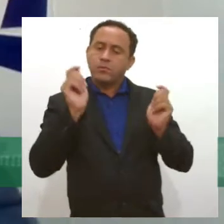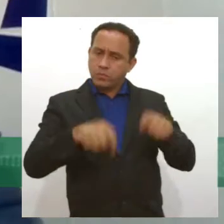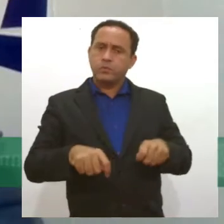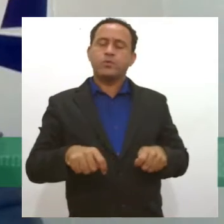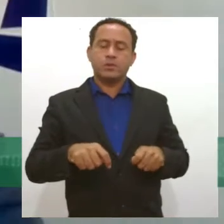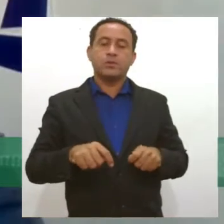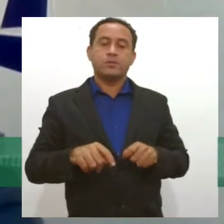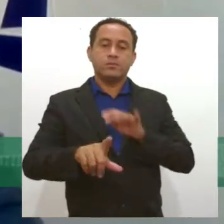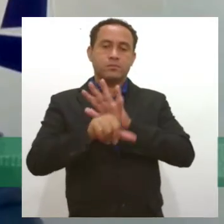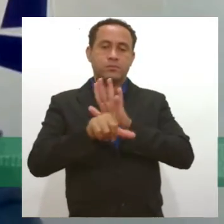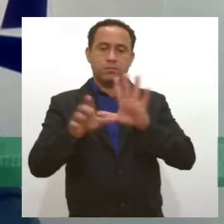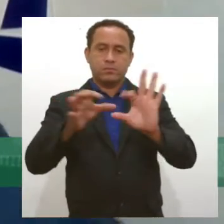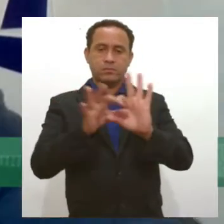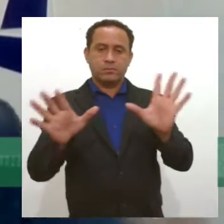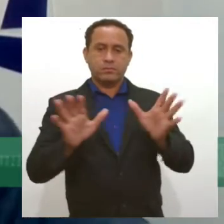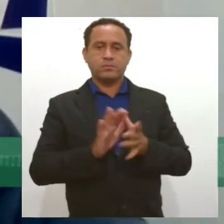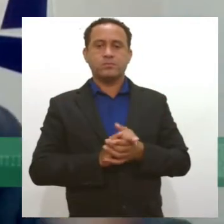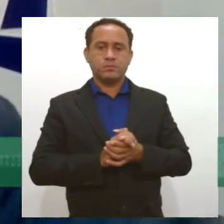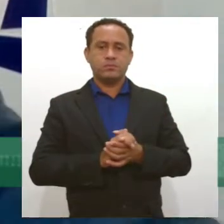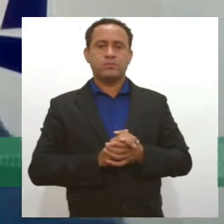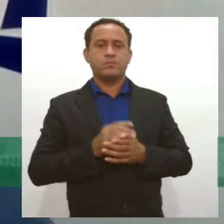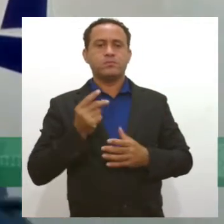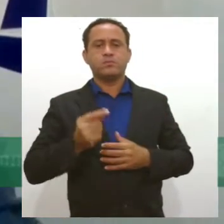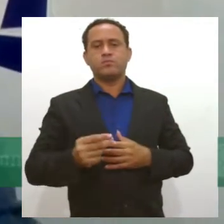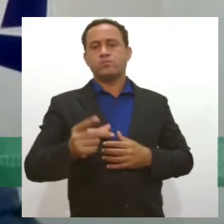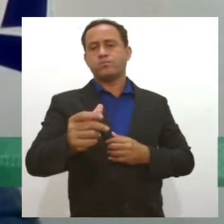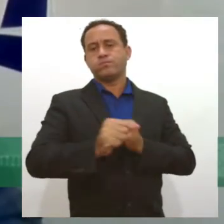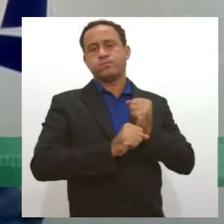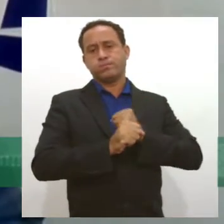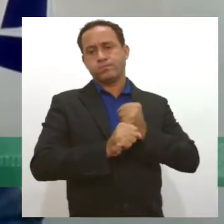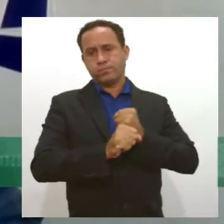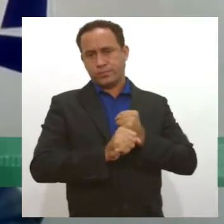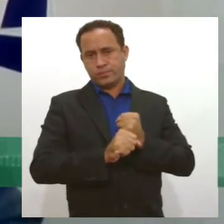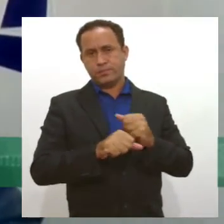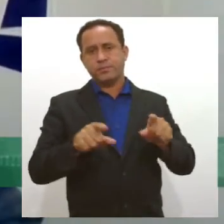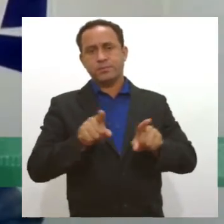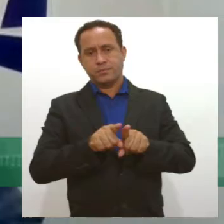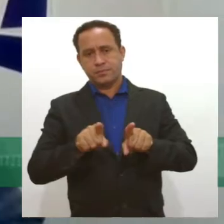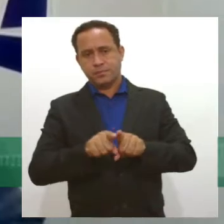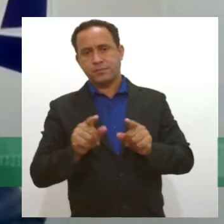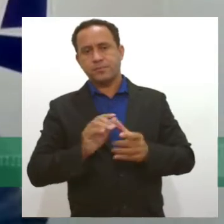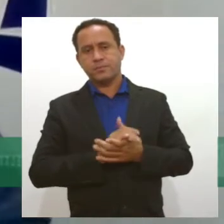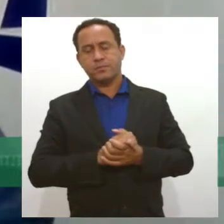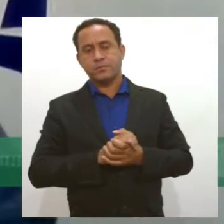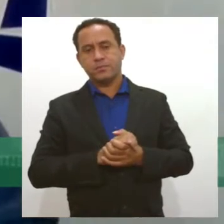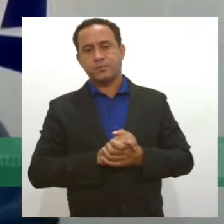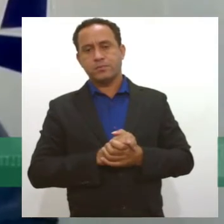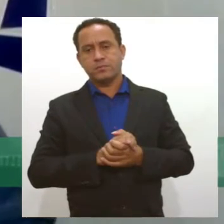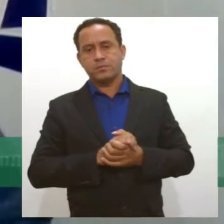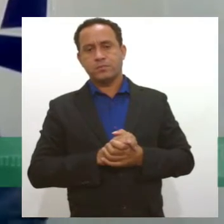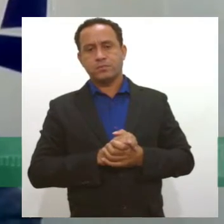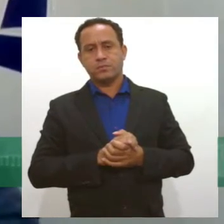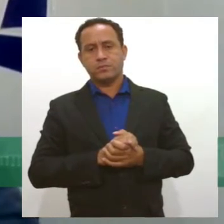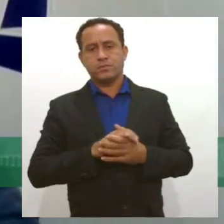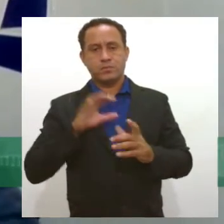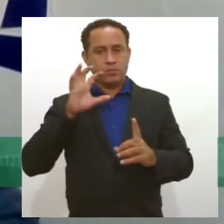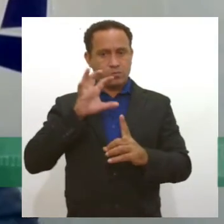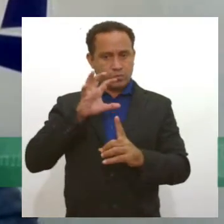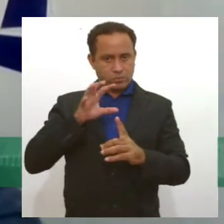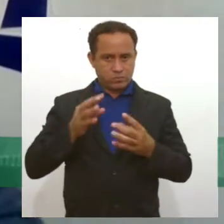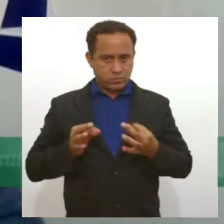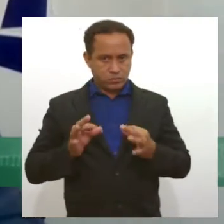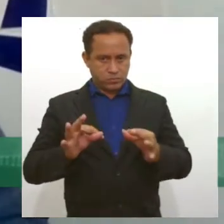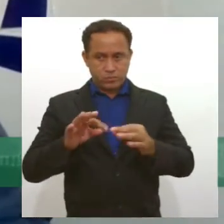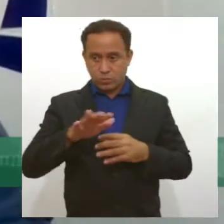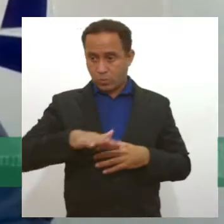coisa. E isso perdurar por vários anos. E, inclusive, o parque tecnológico aí de